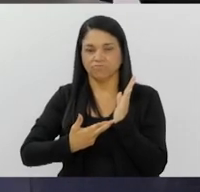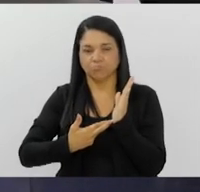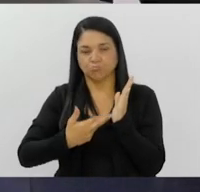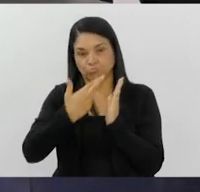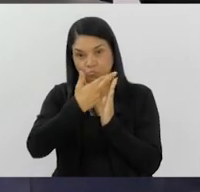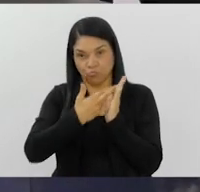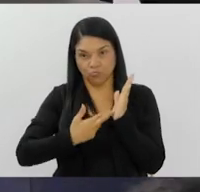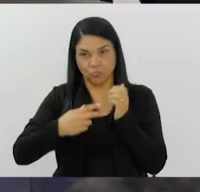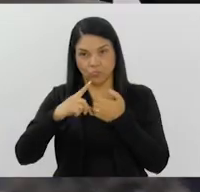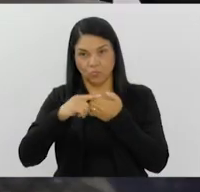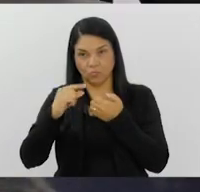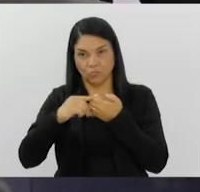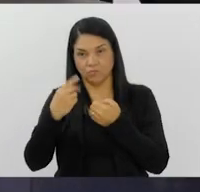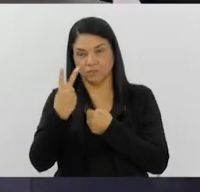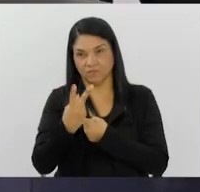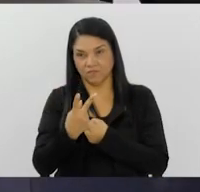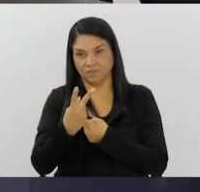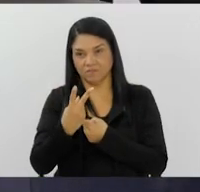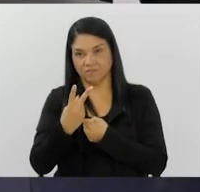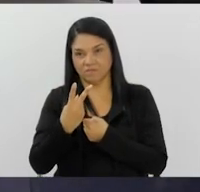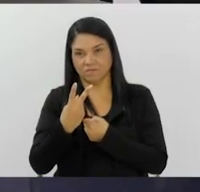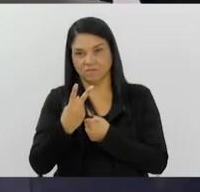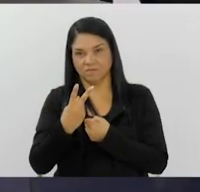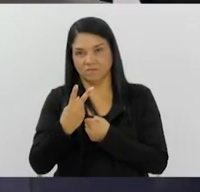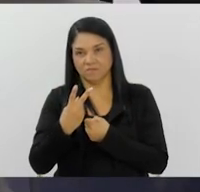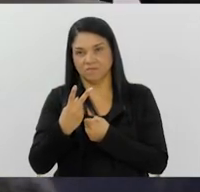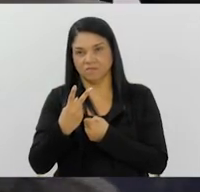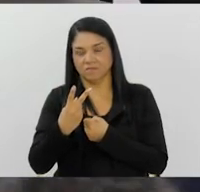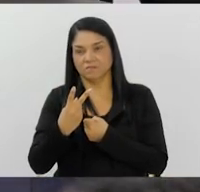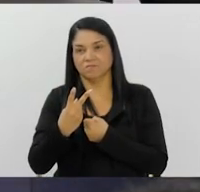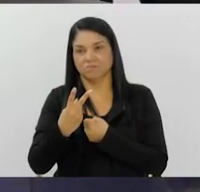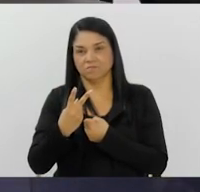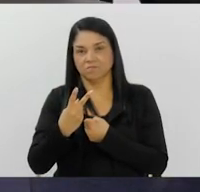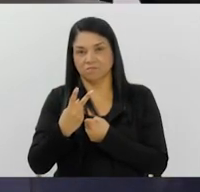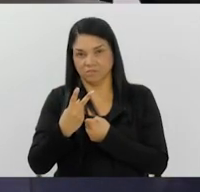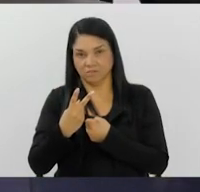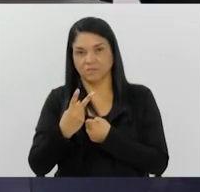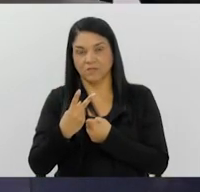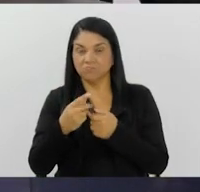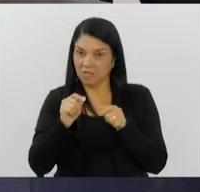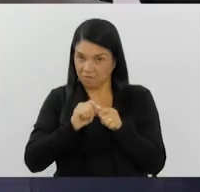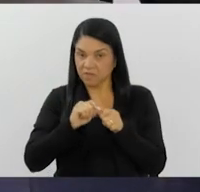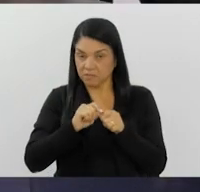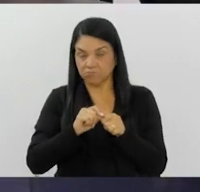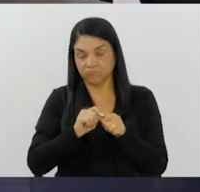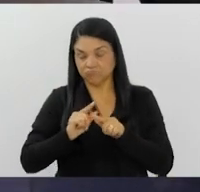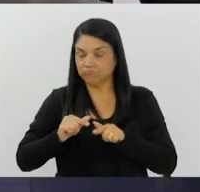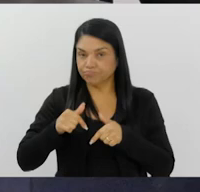ou deverá produzirá produzir significa que tem que